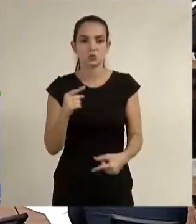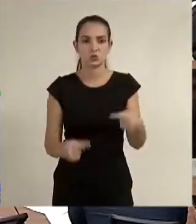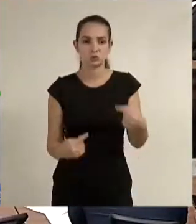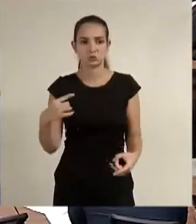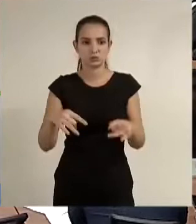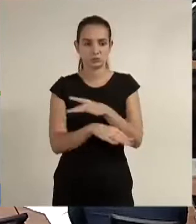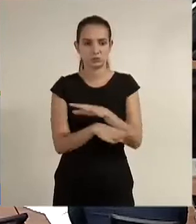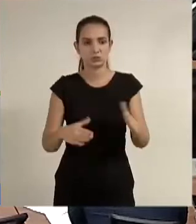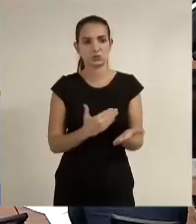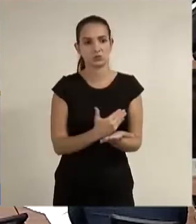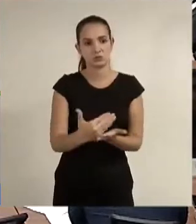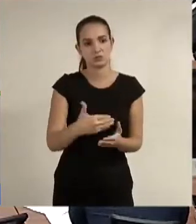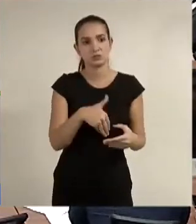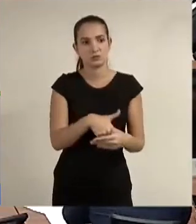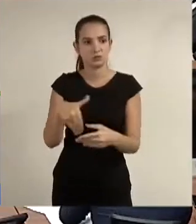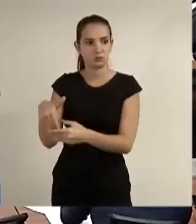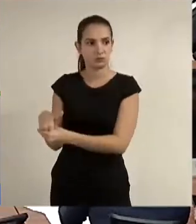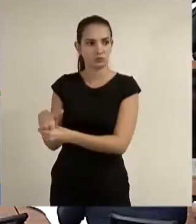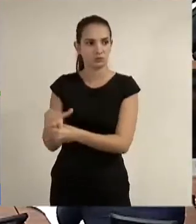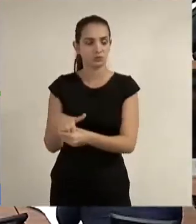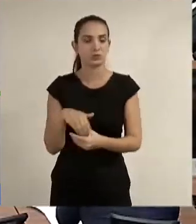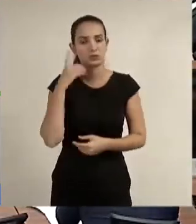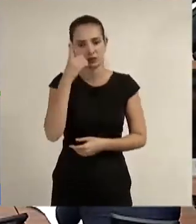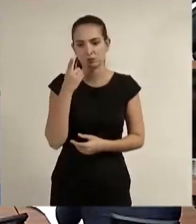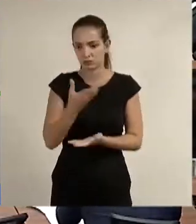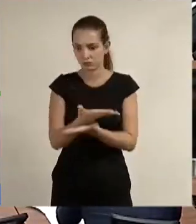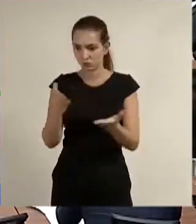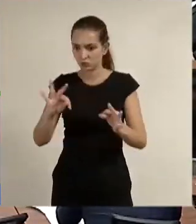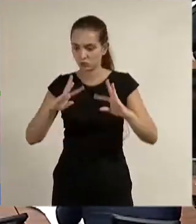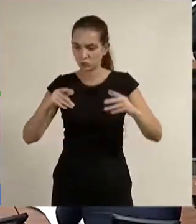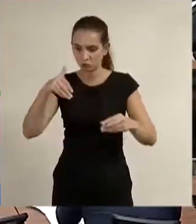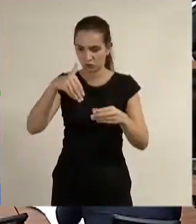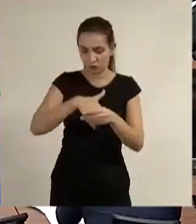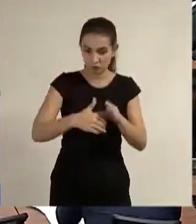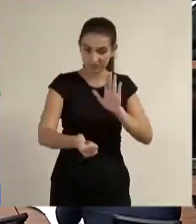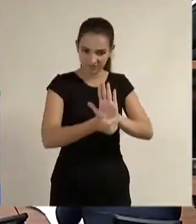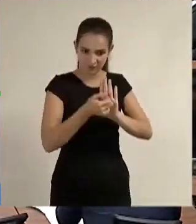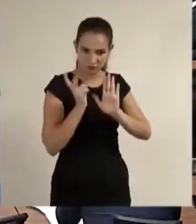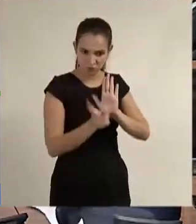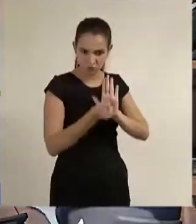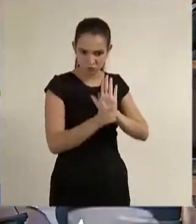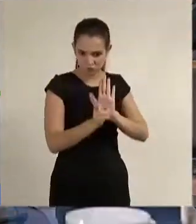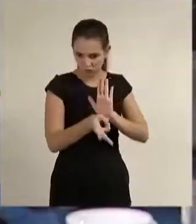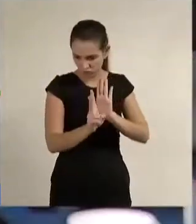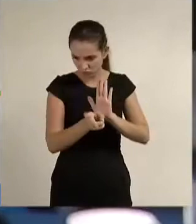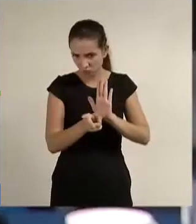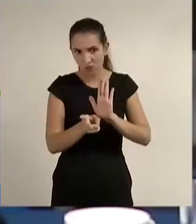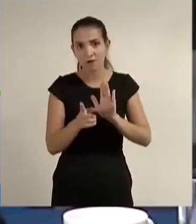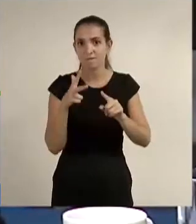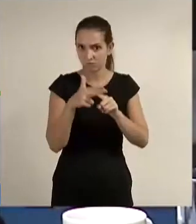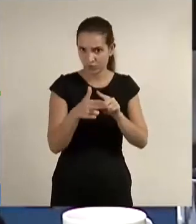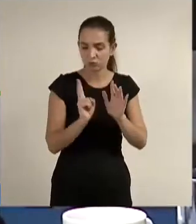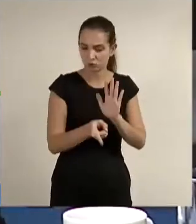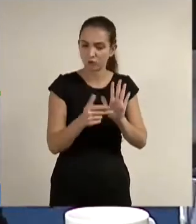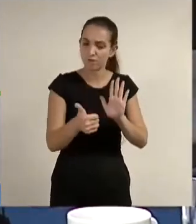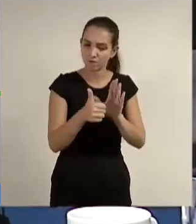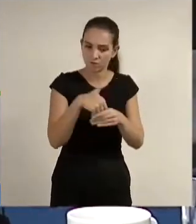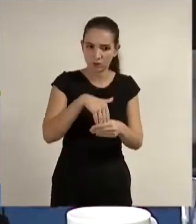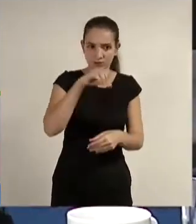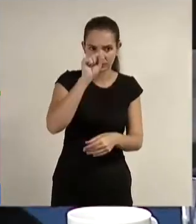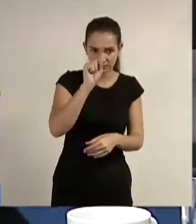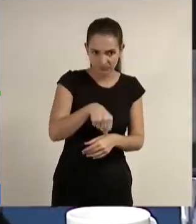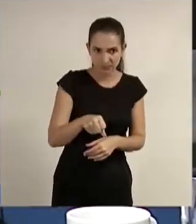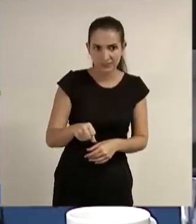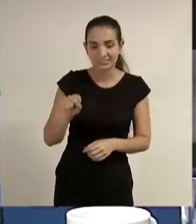Encerrada a discussão, em votação. Deputados que sejam favoráveis à manutenção do veto, votem sim. Deputados contrários,